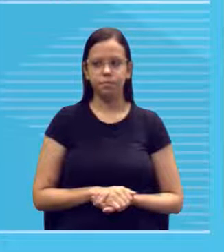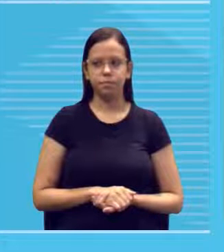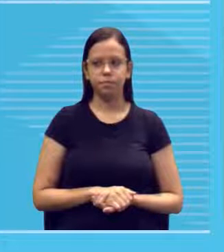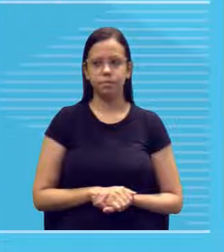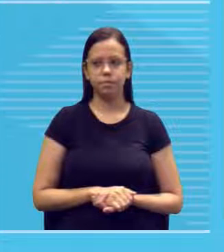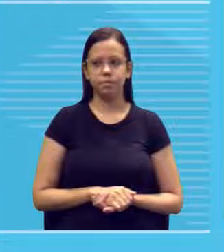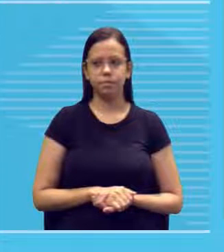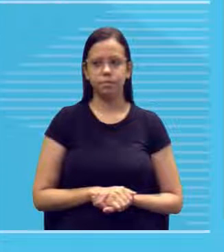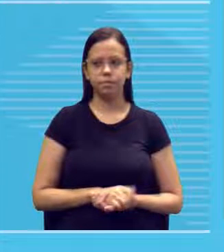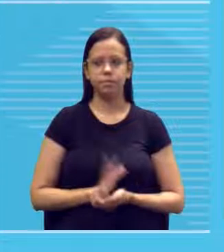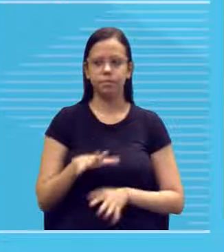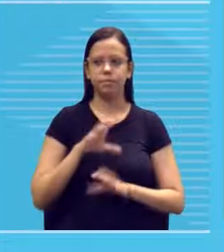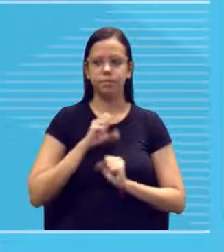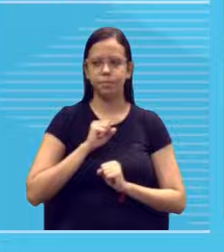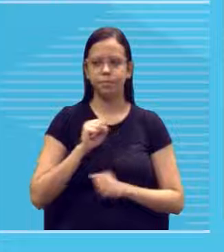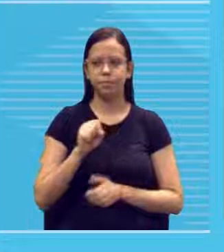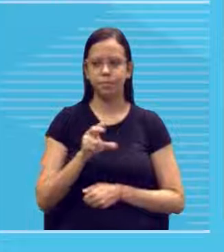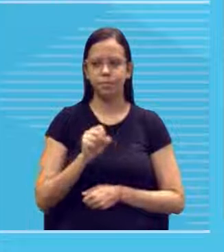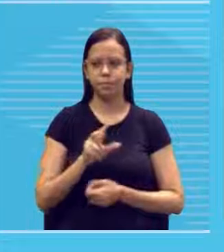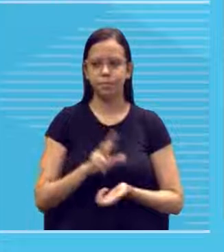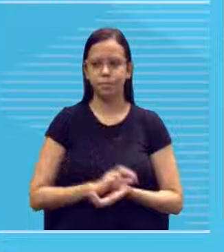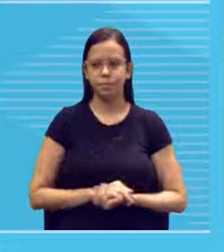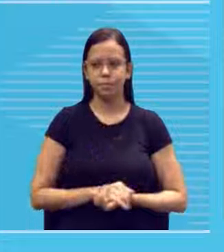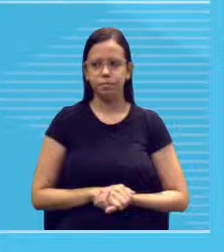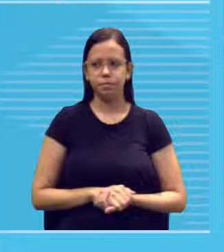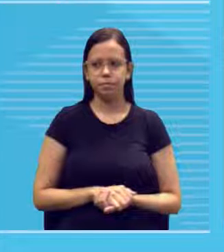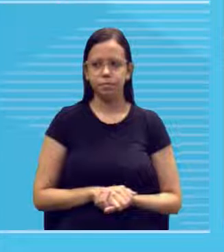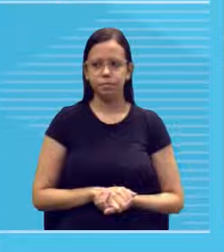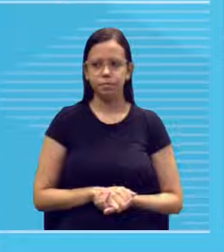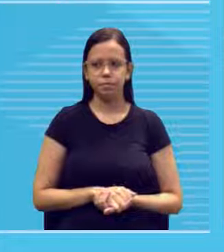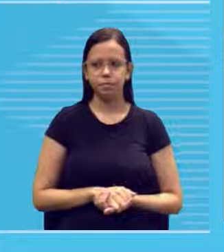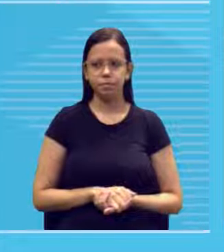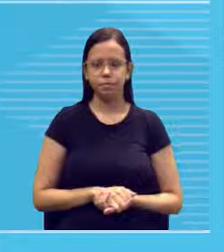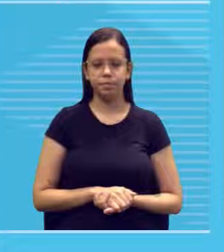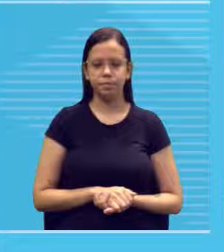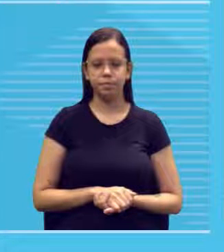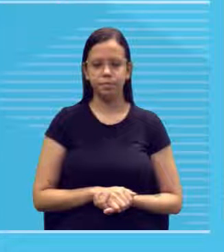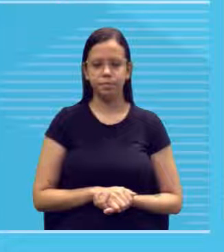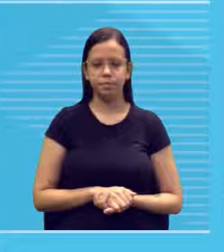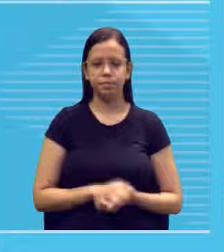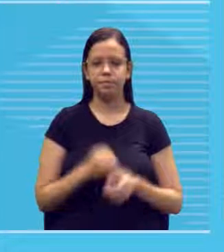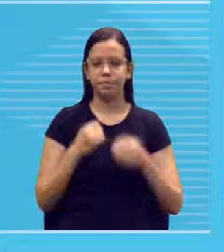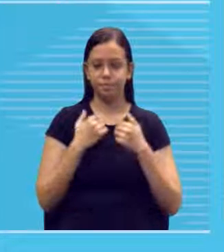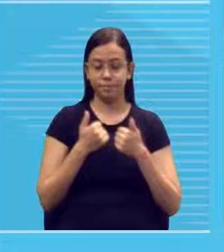ok Aqui está beleza